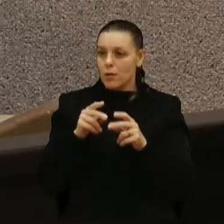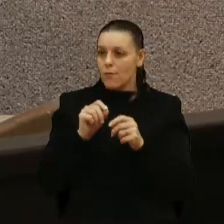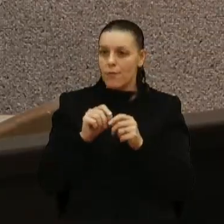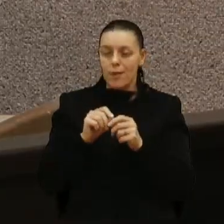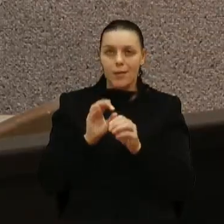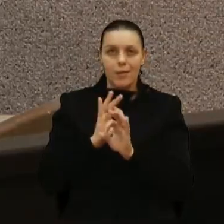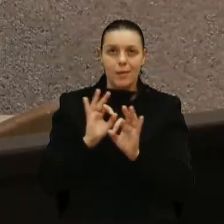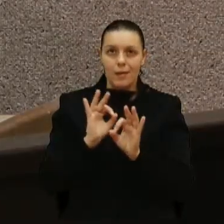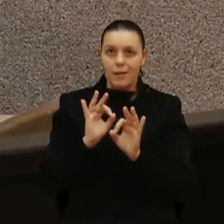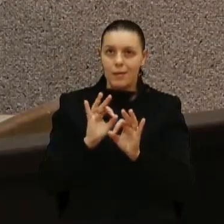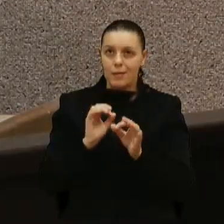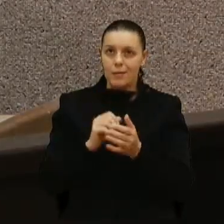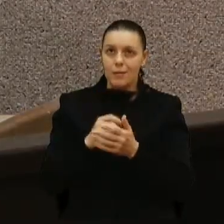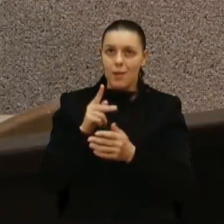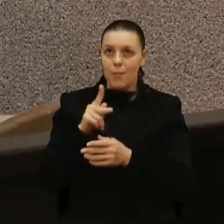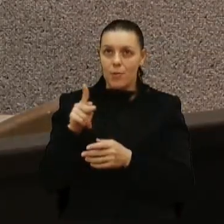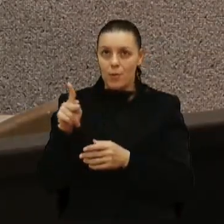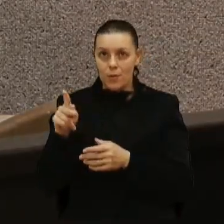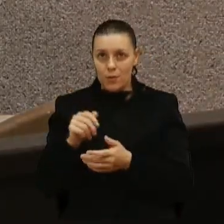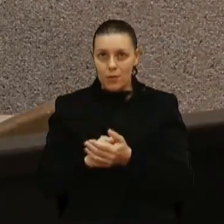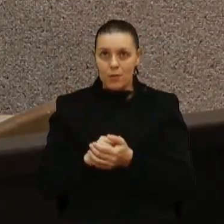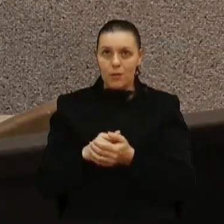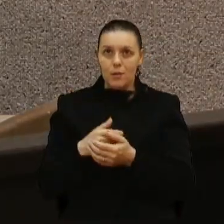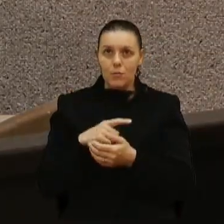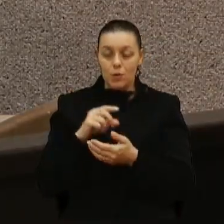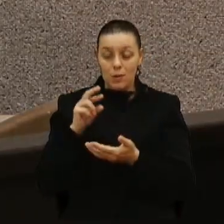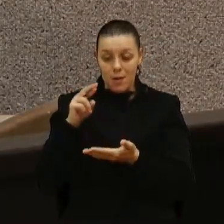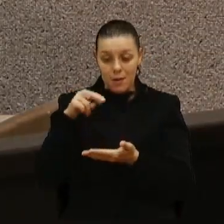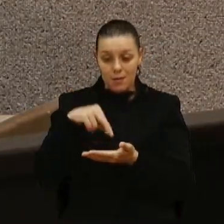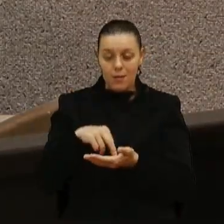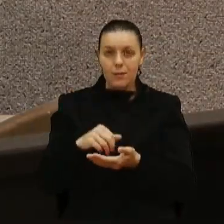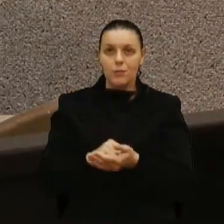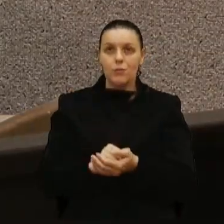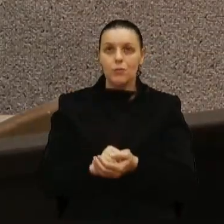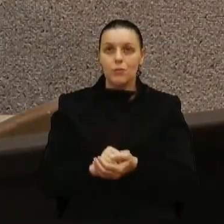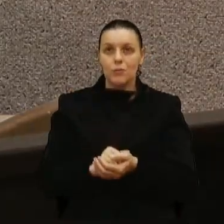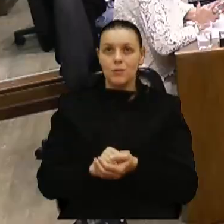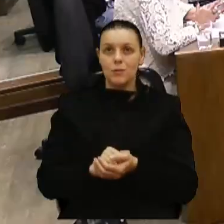feitas, então, através da PPP, isso possa se tornar uma realidade. Era isso, senhor presidente. Obrigada.